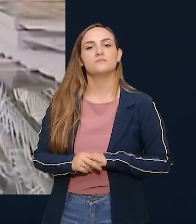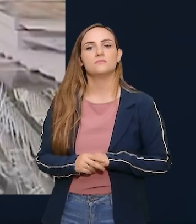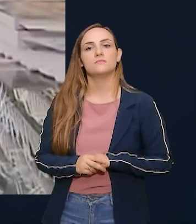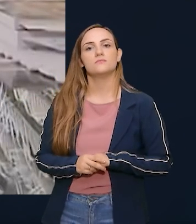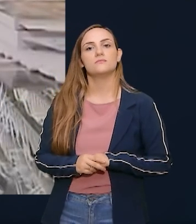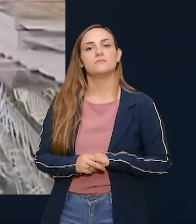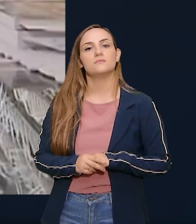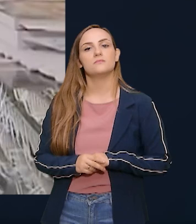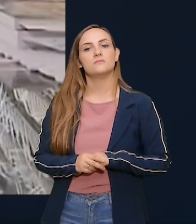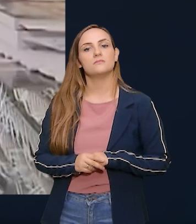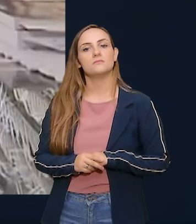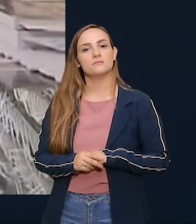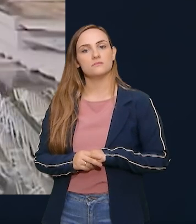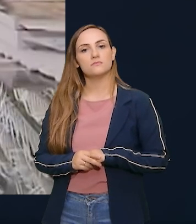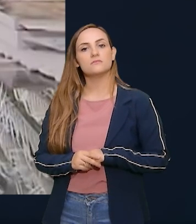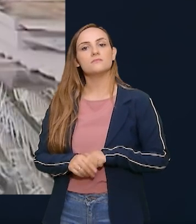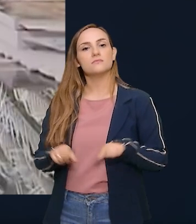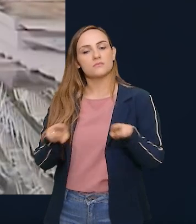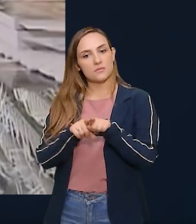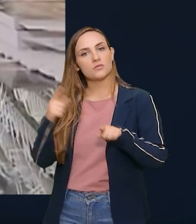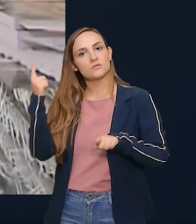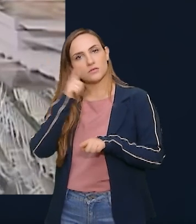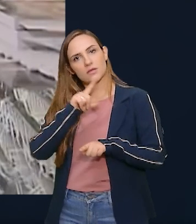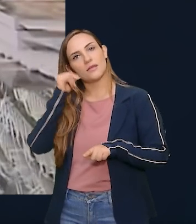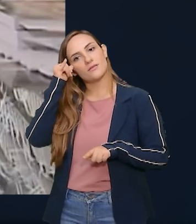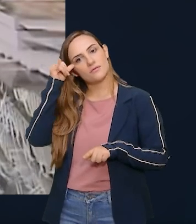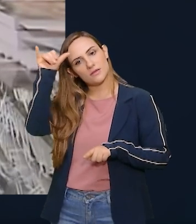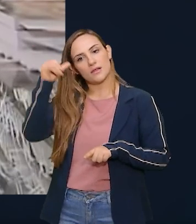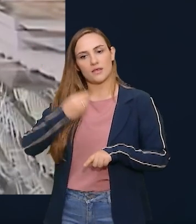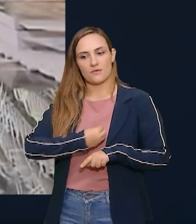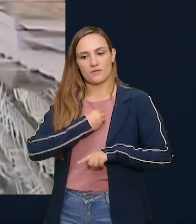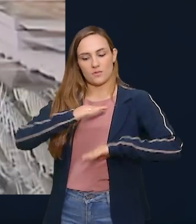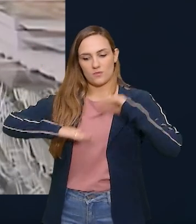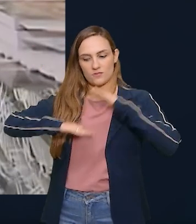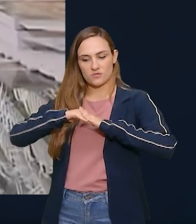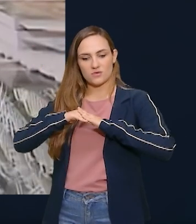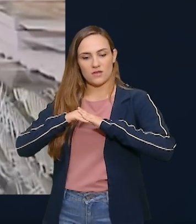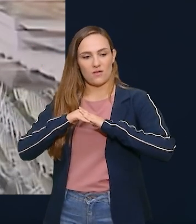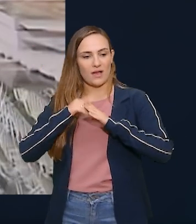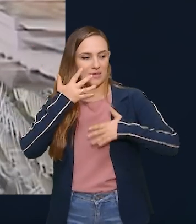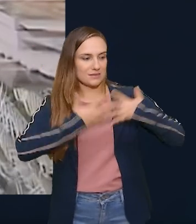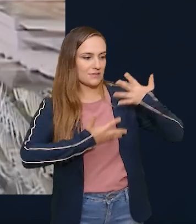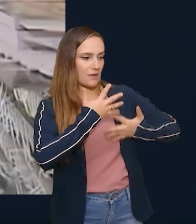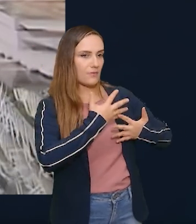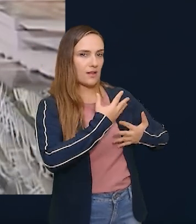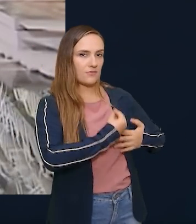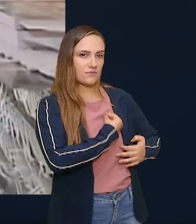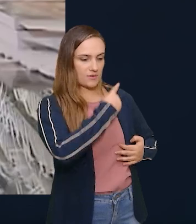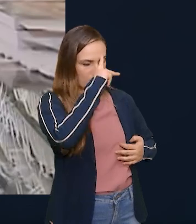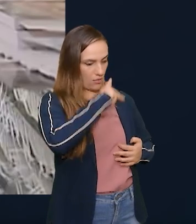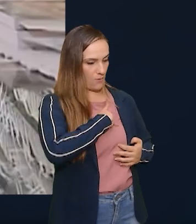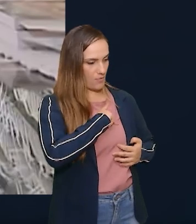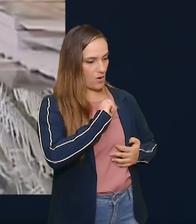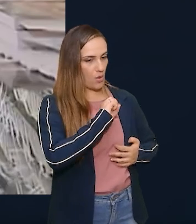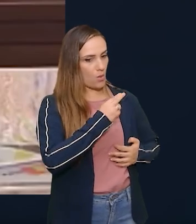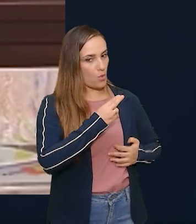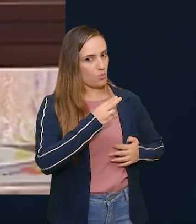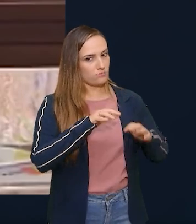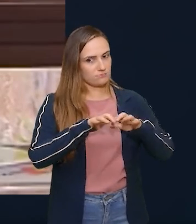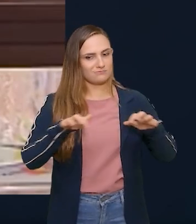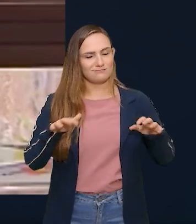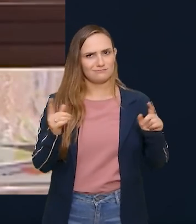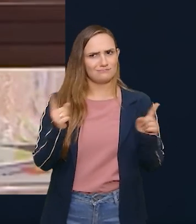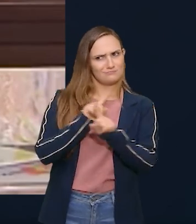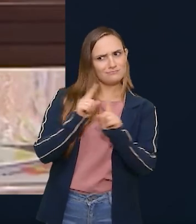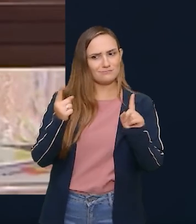estabelecida e conseguir impedir que a vida profissional tome conta da vida pessoal, ou o oposto.